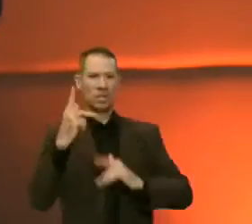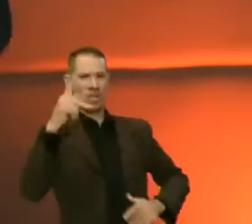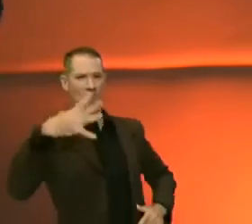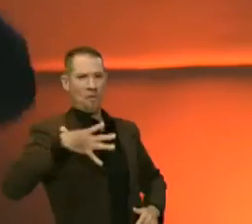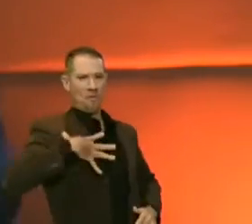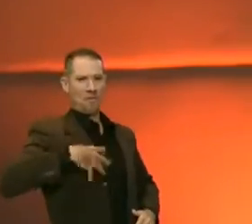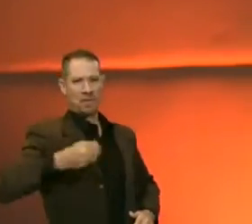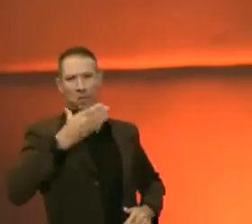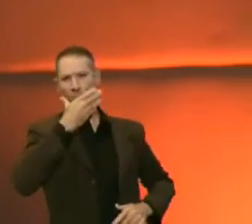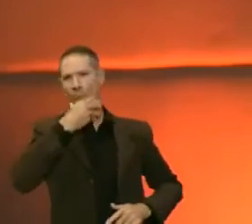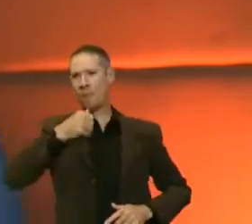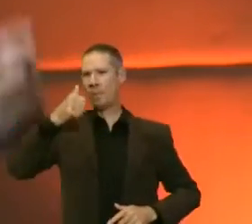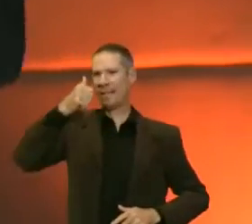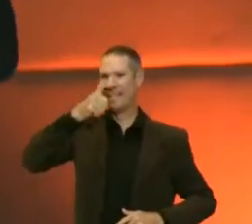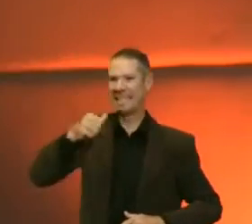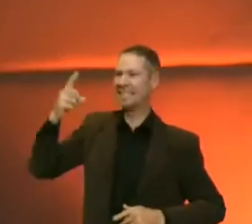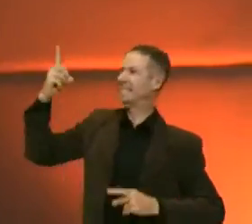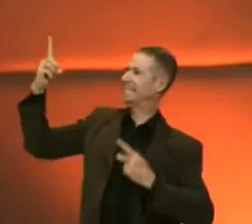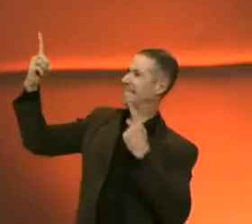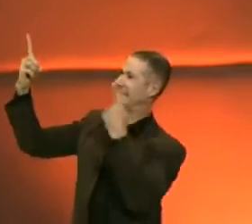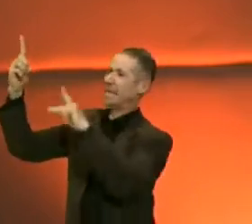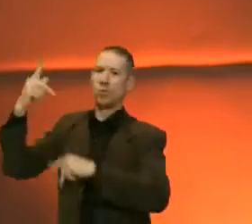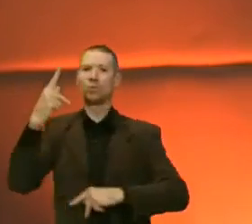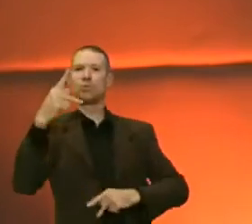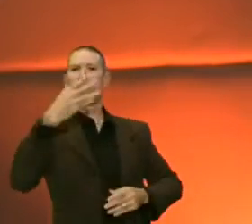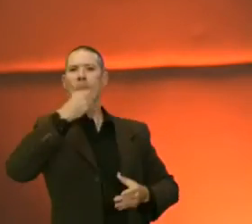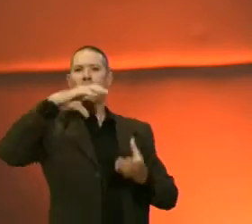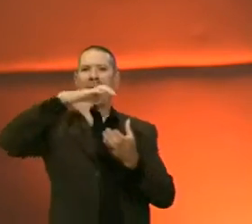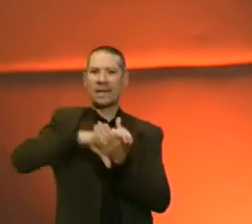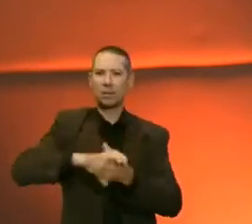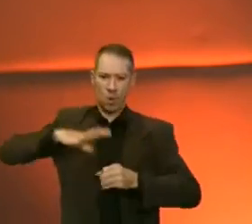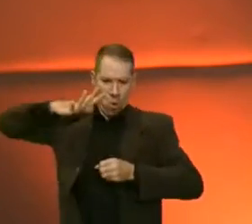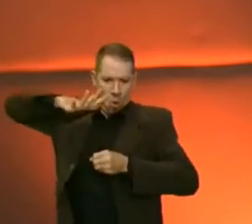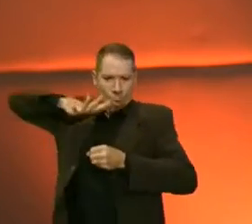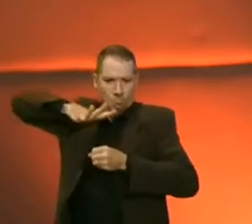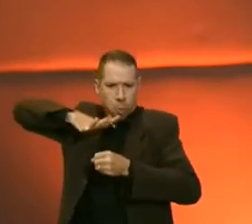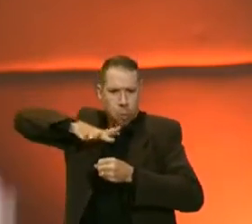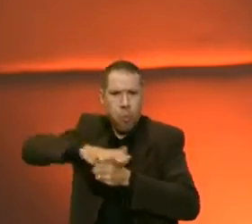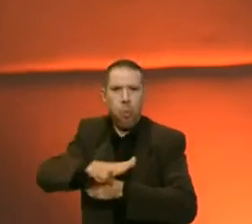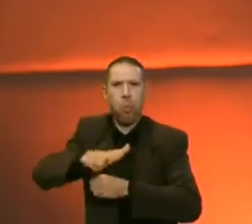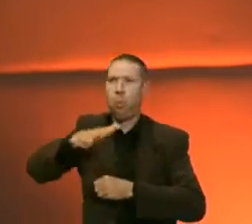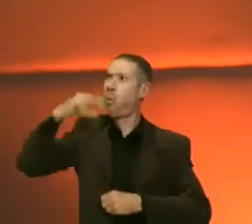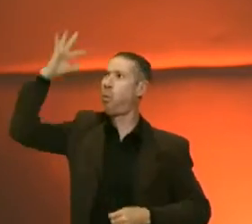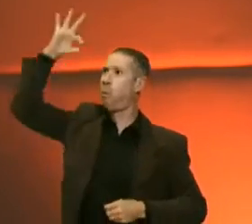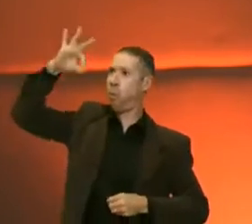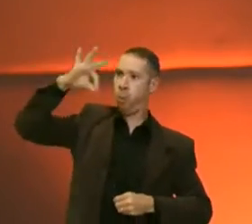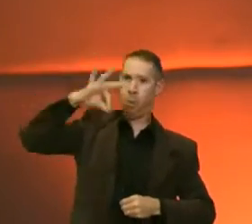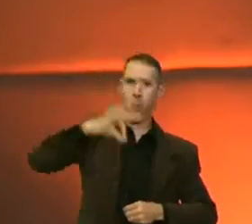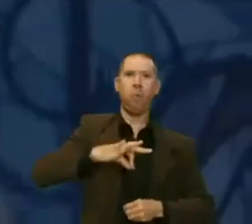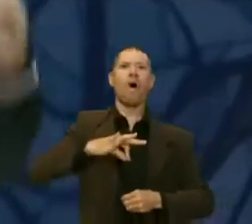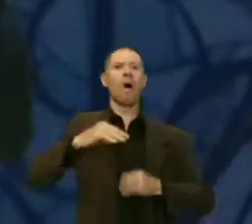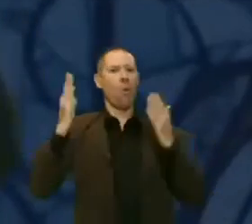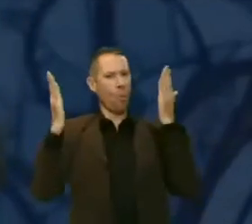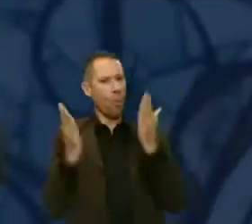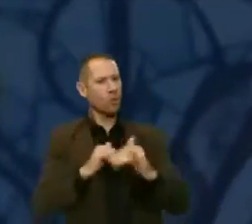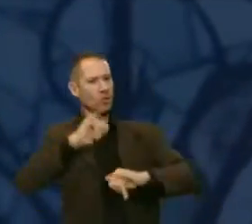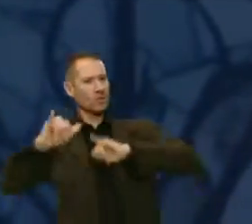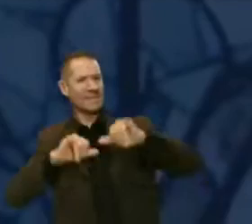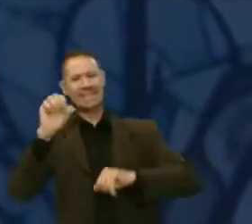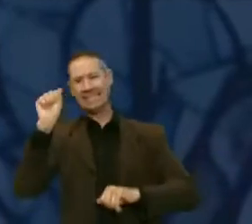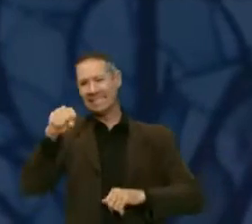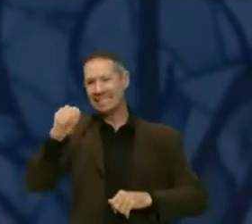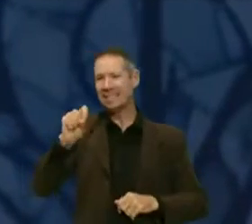homens e mulheres de Deus. O teu marido será um homem cheio do Espírito Santo. Hoje eu vim dizer: